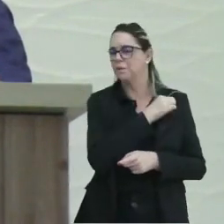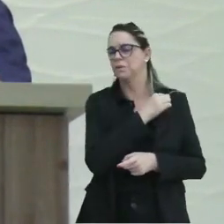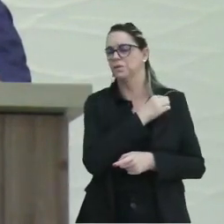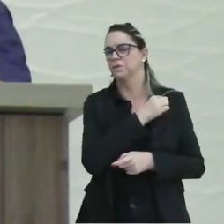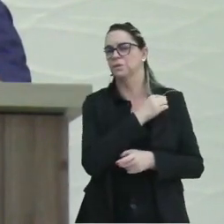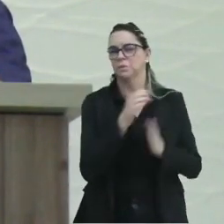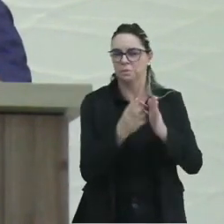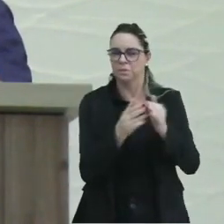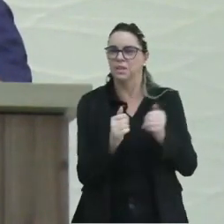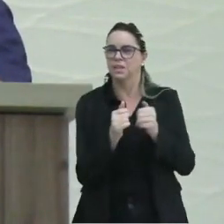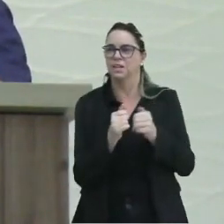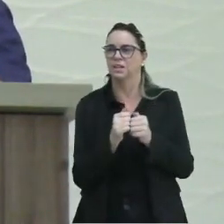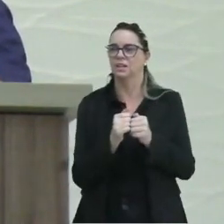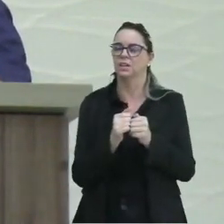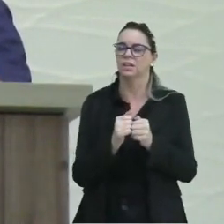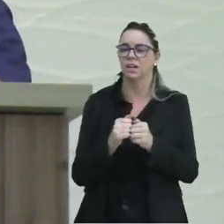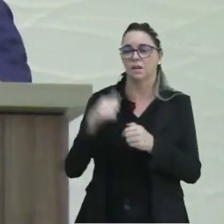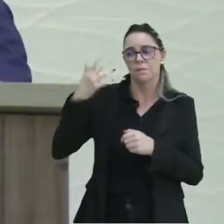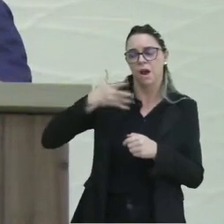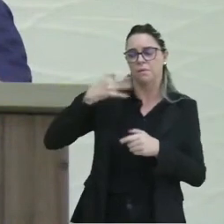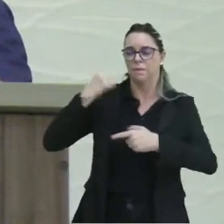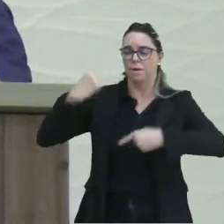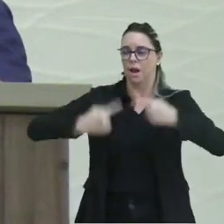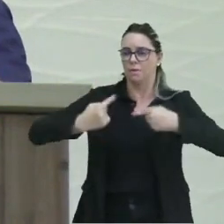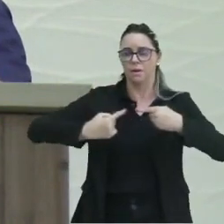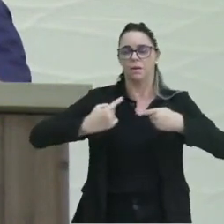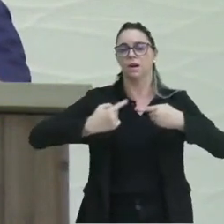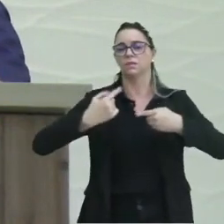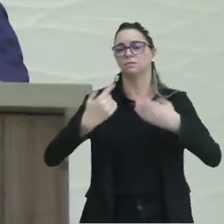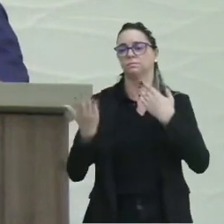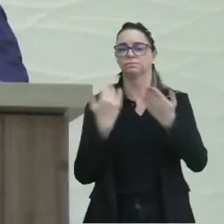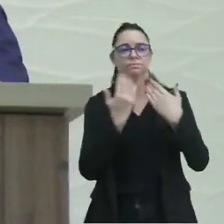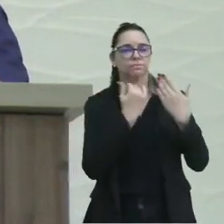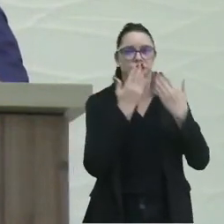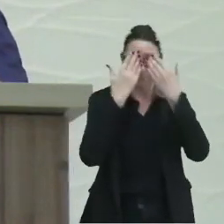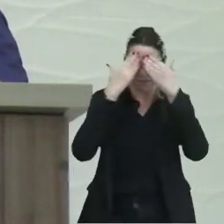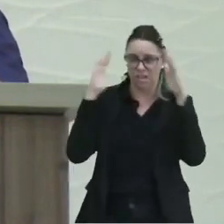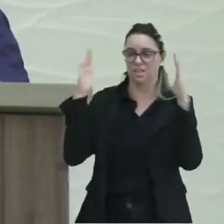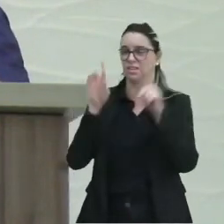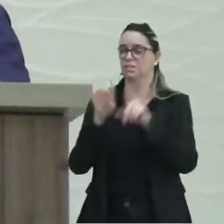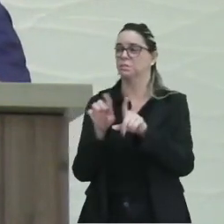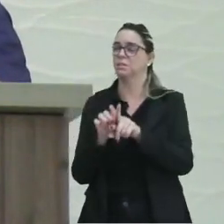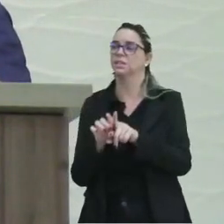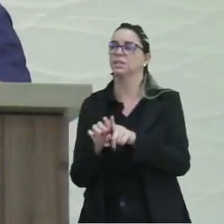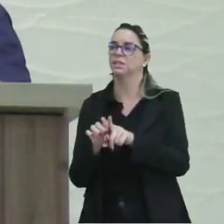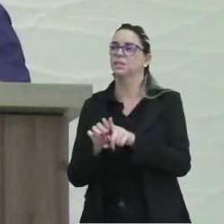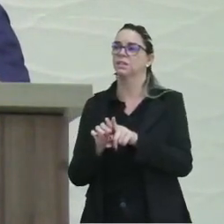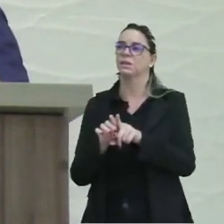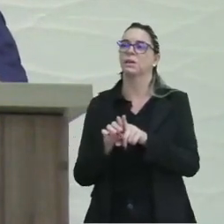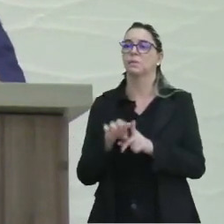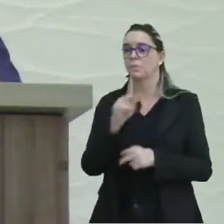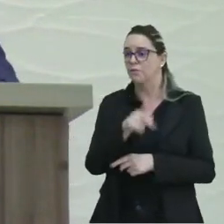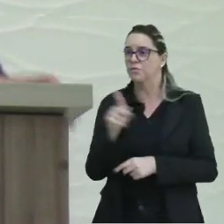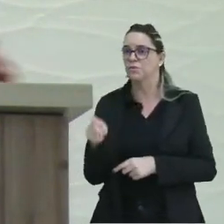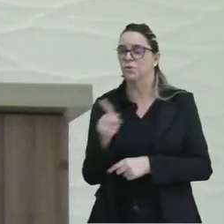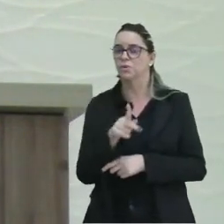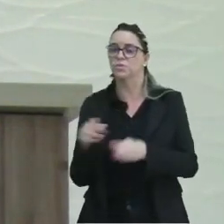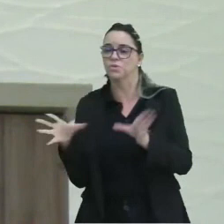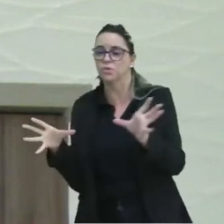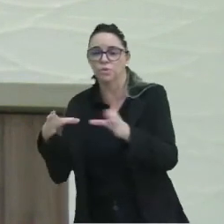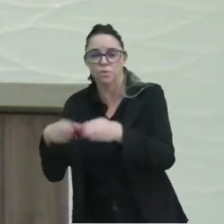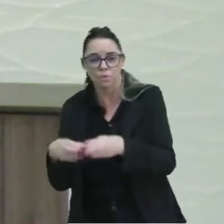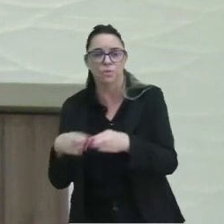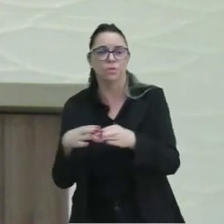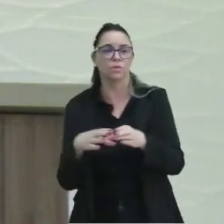sim também para todo diálogo, para a transparência e para que as coisas caminhem da melhor forma possível para os nossos professores e também para o